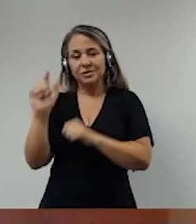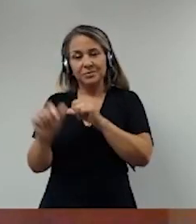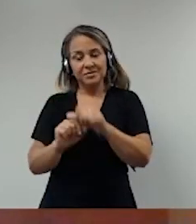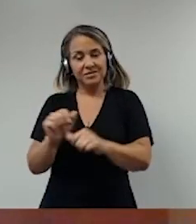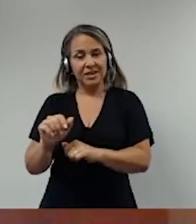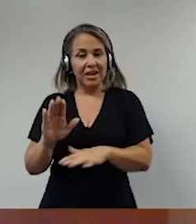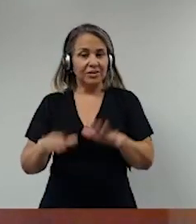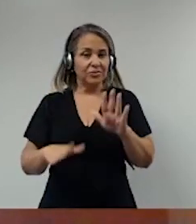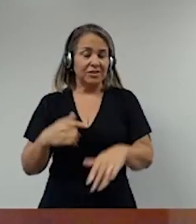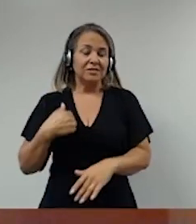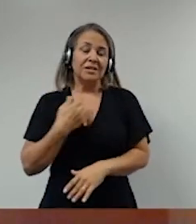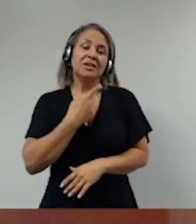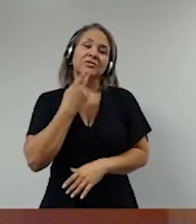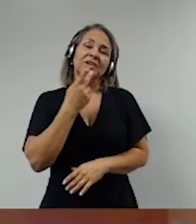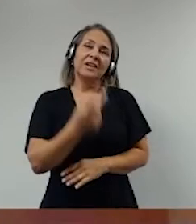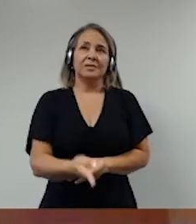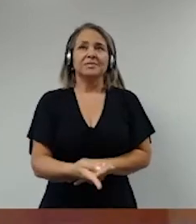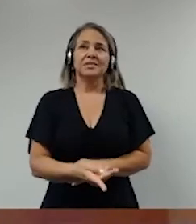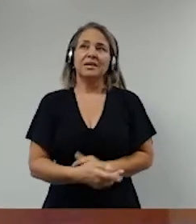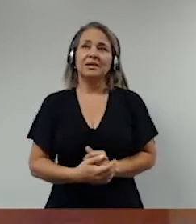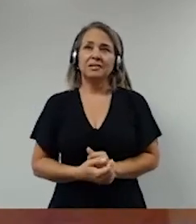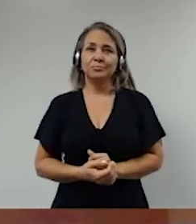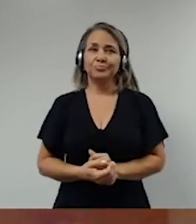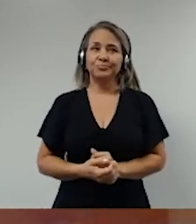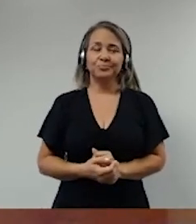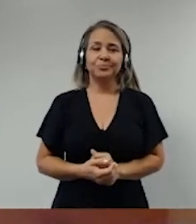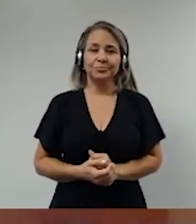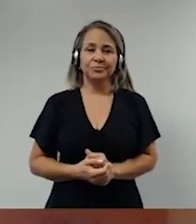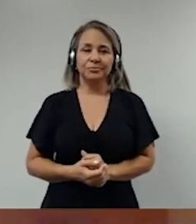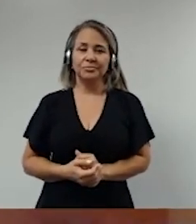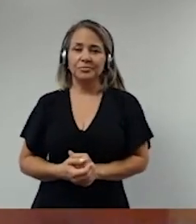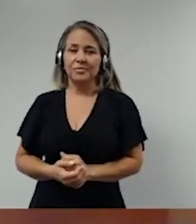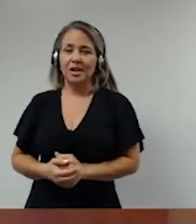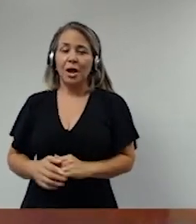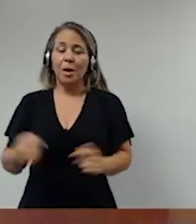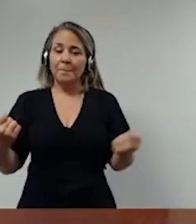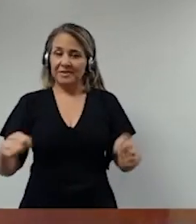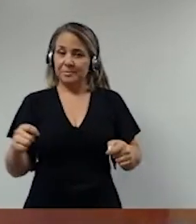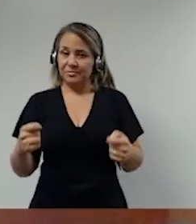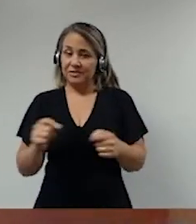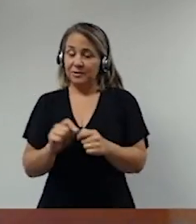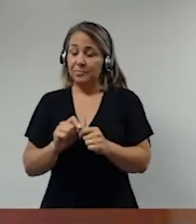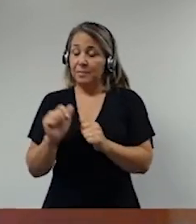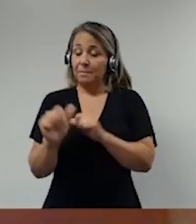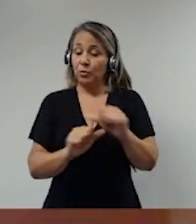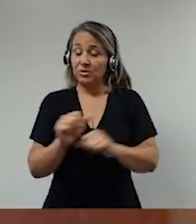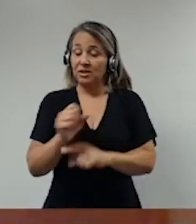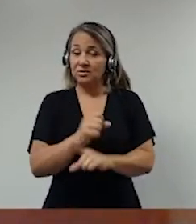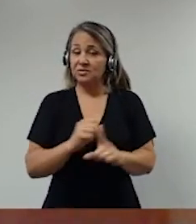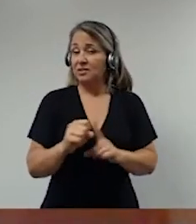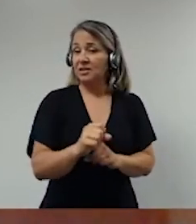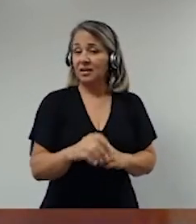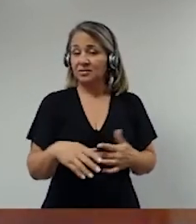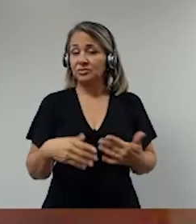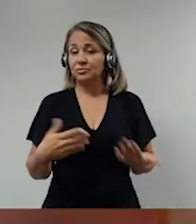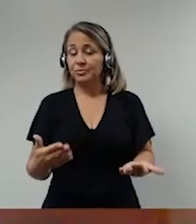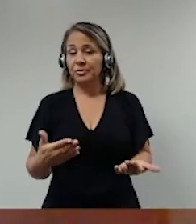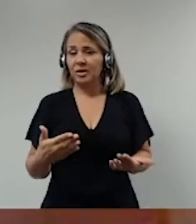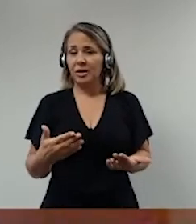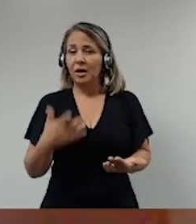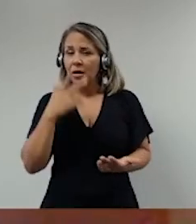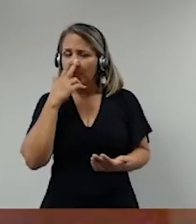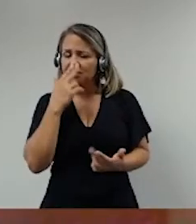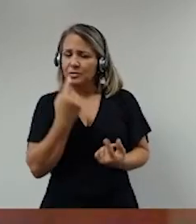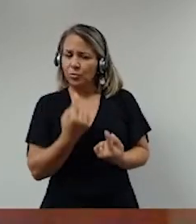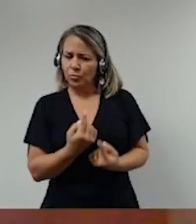gente fica falando assim, o que a gente precisa fazer para modificar a sociedade? Também uma